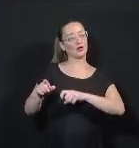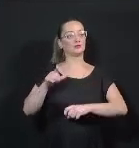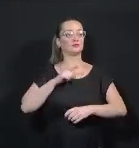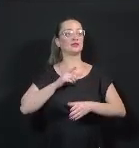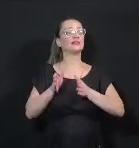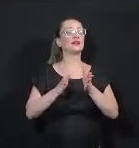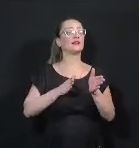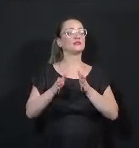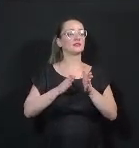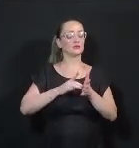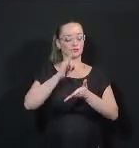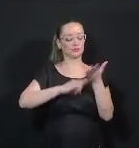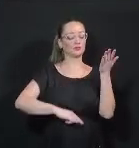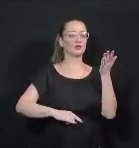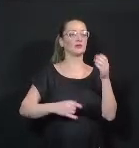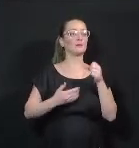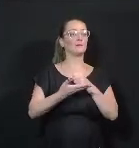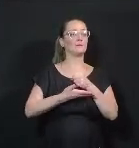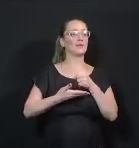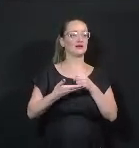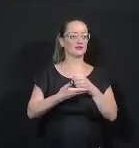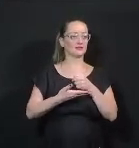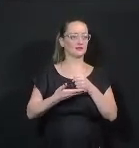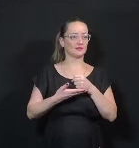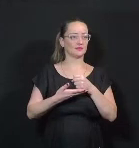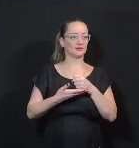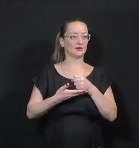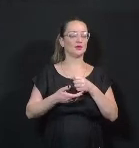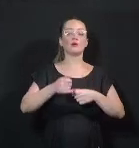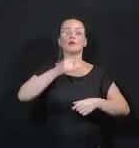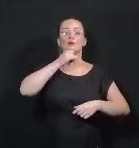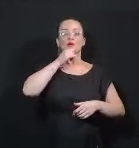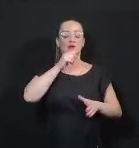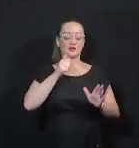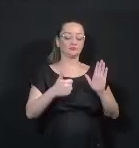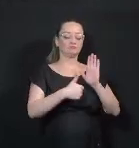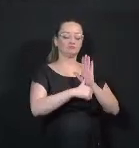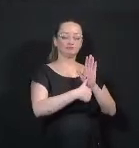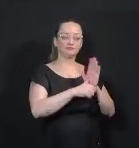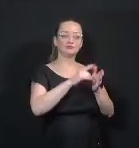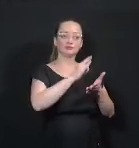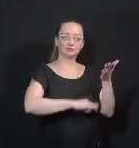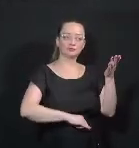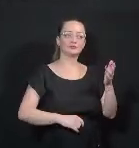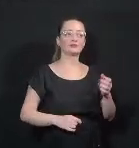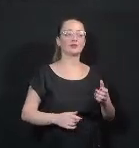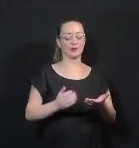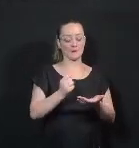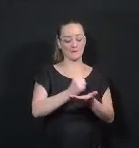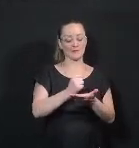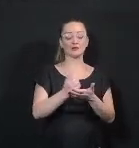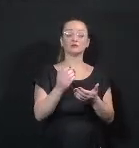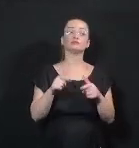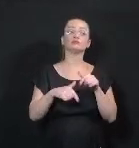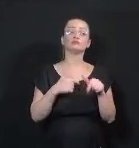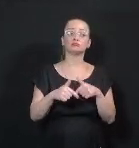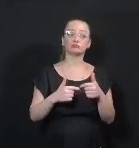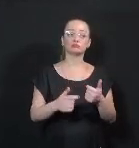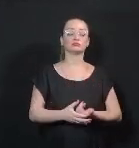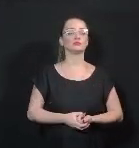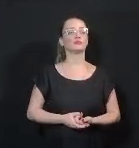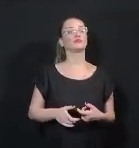acesso à documentação básica, como carteira de identidade, carteira de trabalho, e,